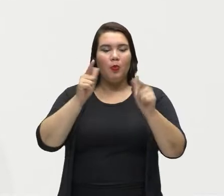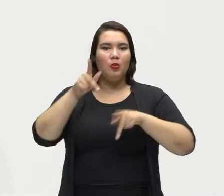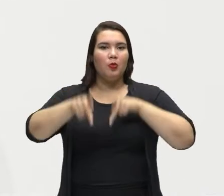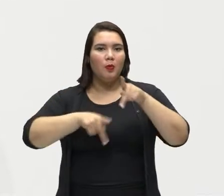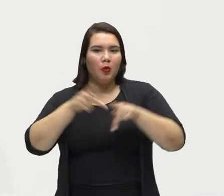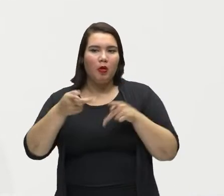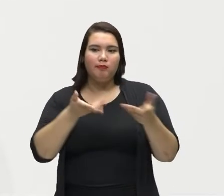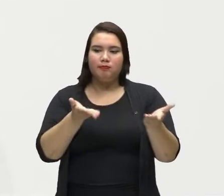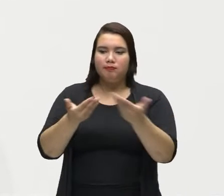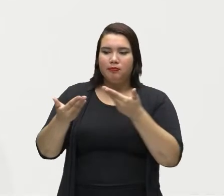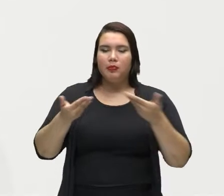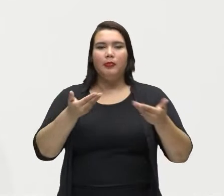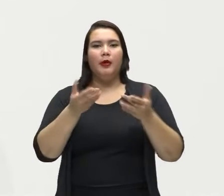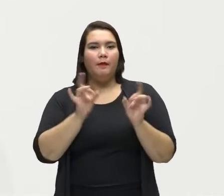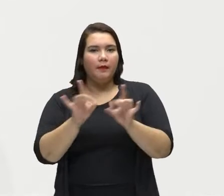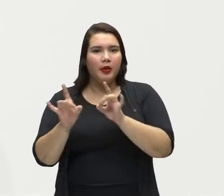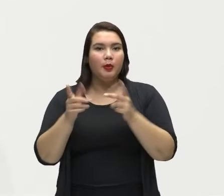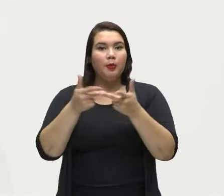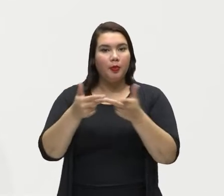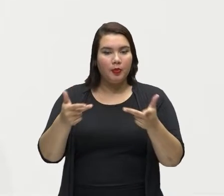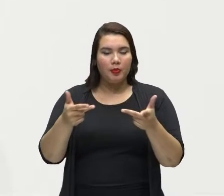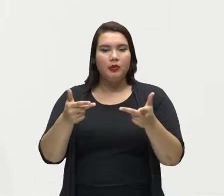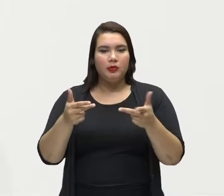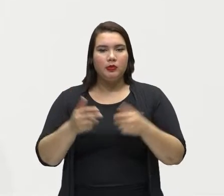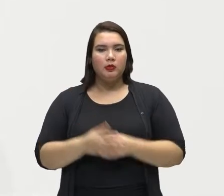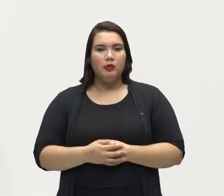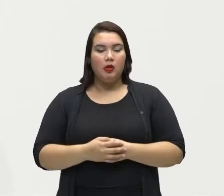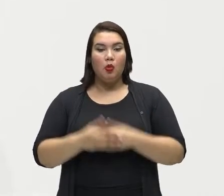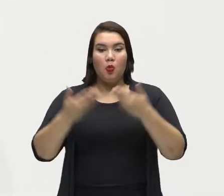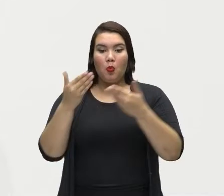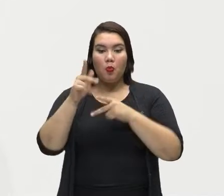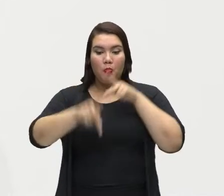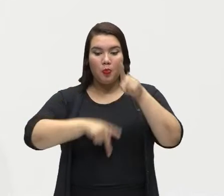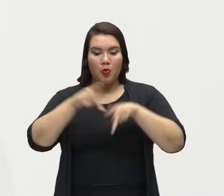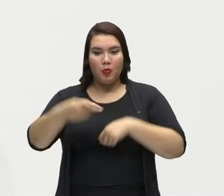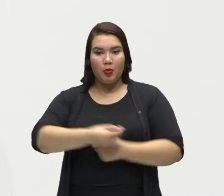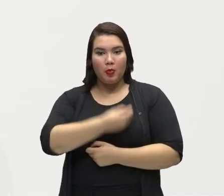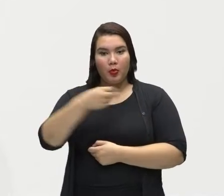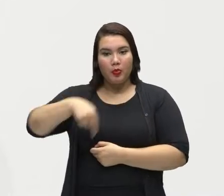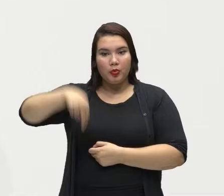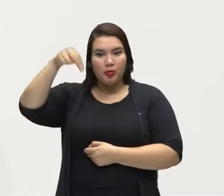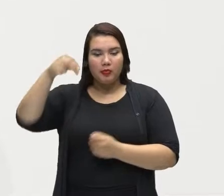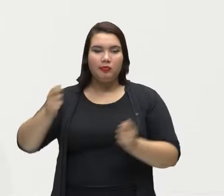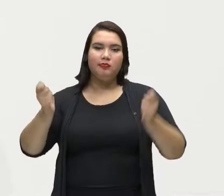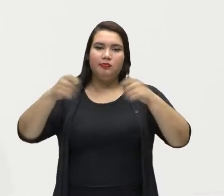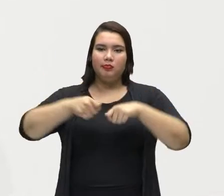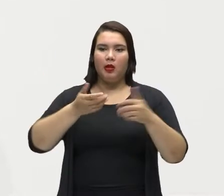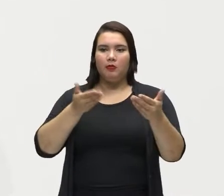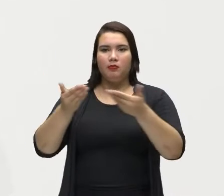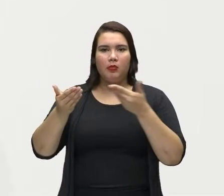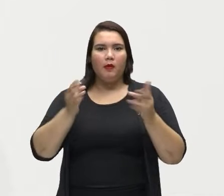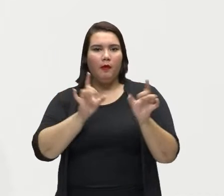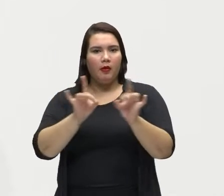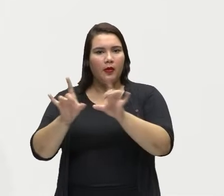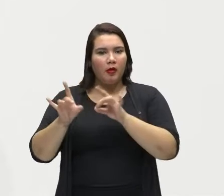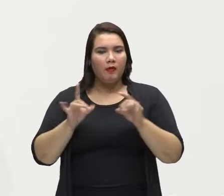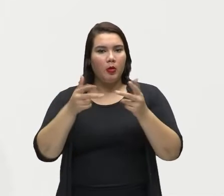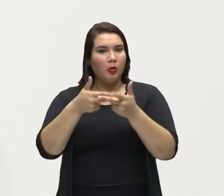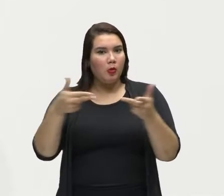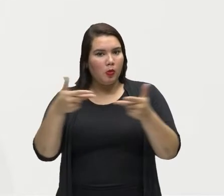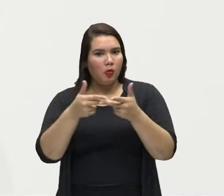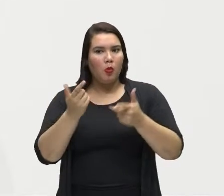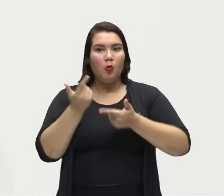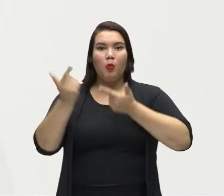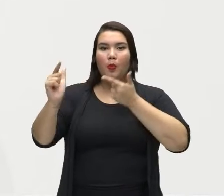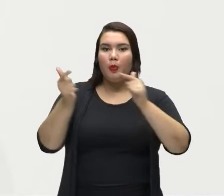desenvolveram nessas regiões. Aqui, esses povos, eles conseguiam manter contato comercial, desenvolver